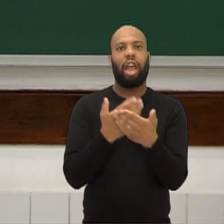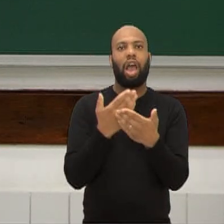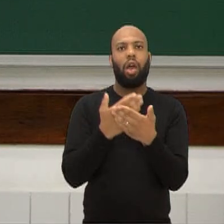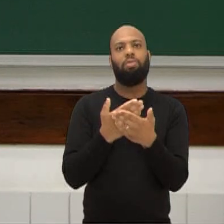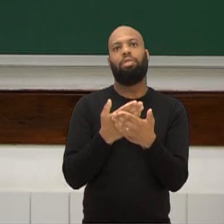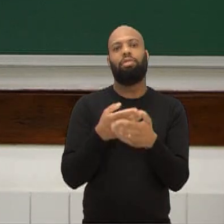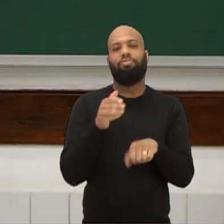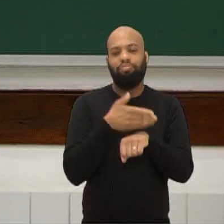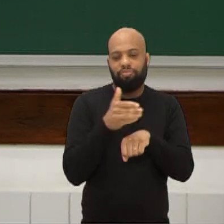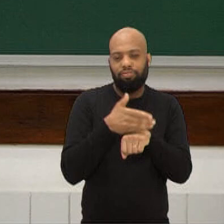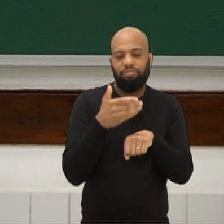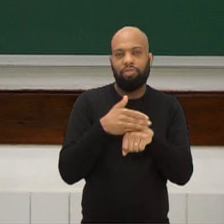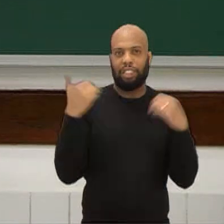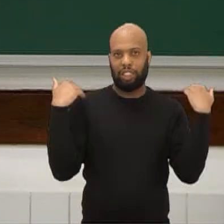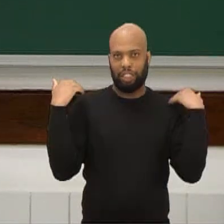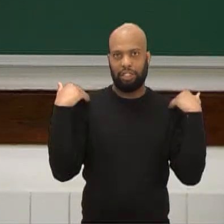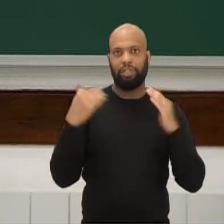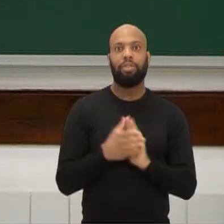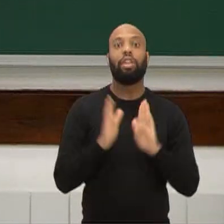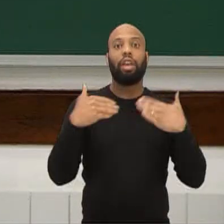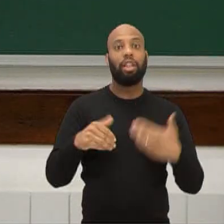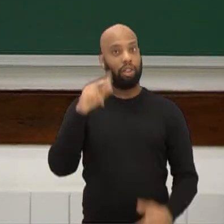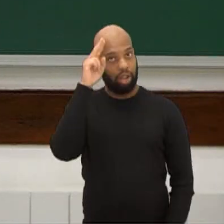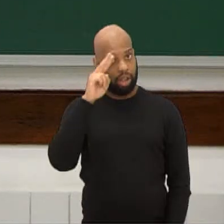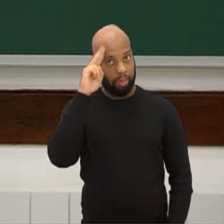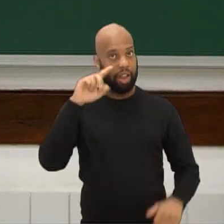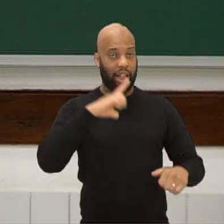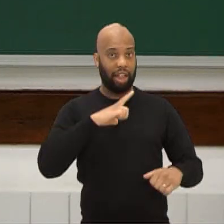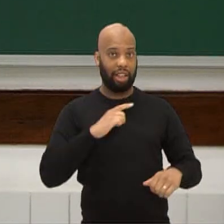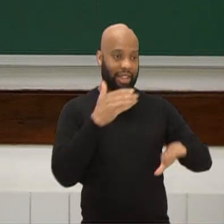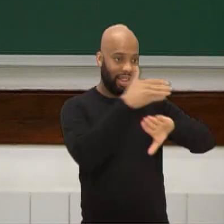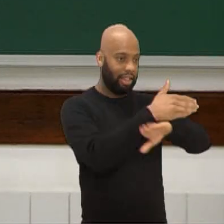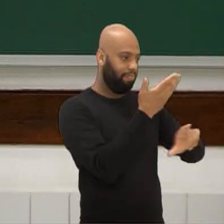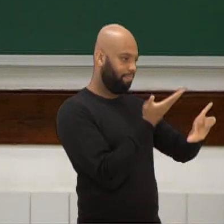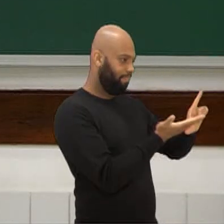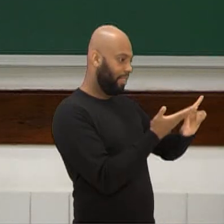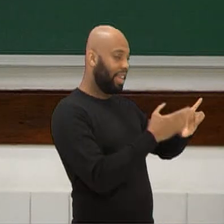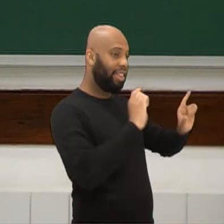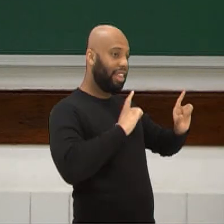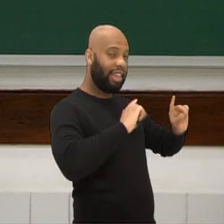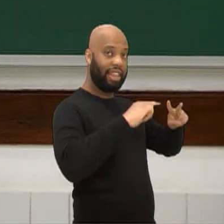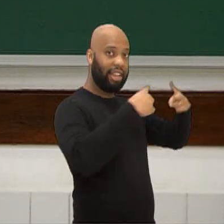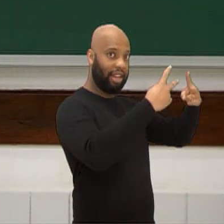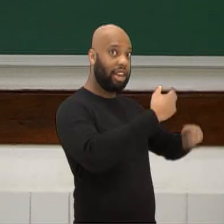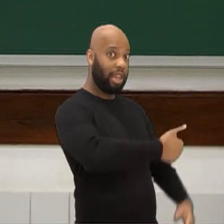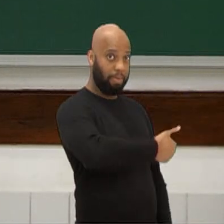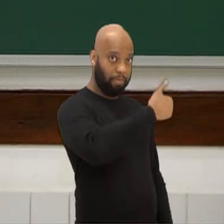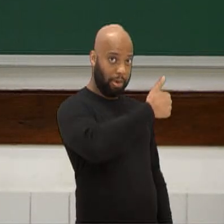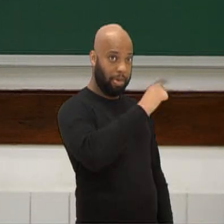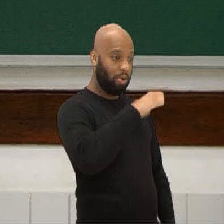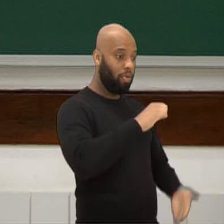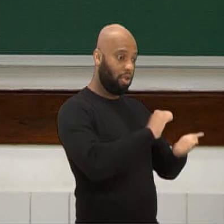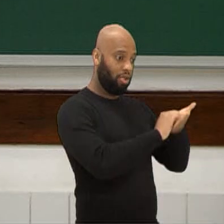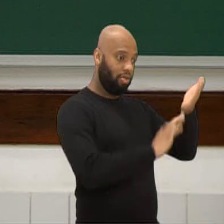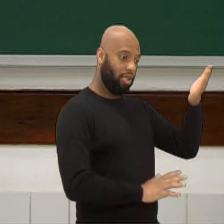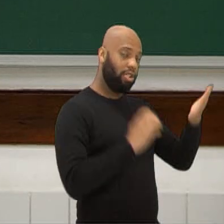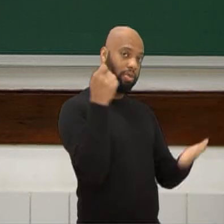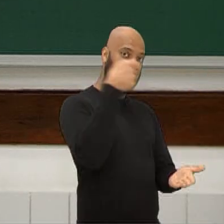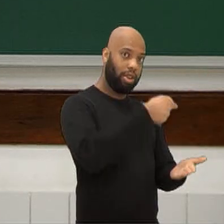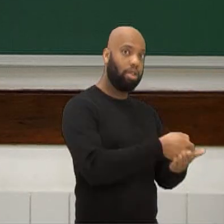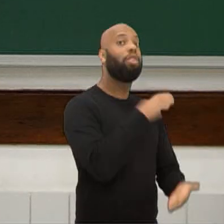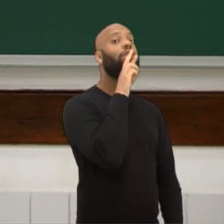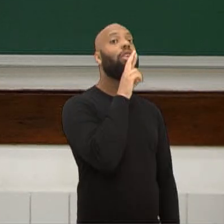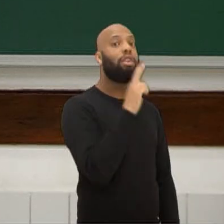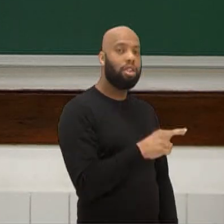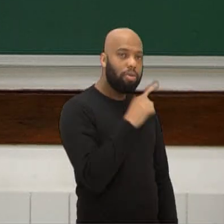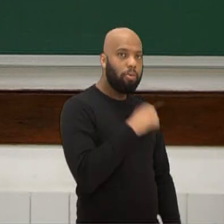colégio. Pessoal, relembrando, entra lá no link do Cresum, no primeiro link lá na atividade,